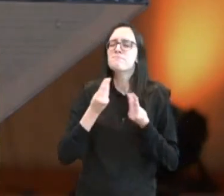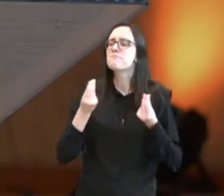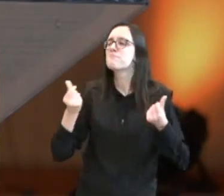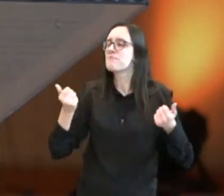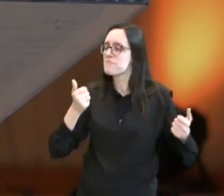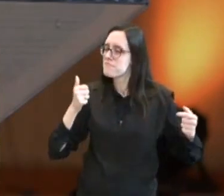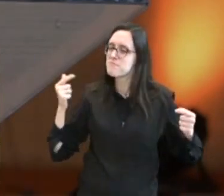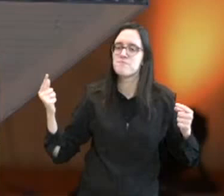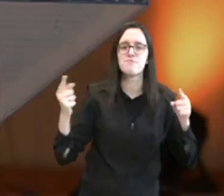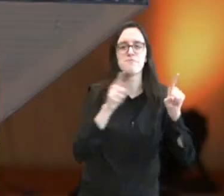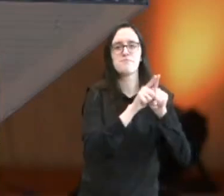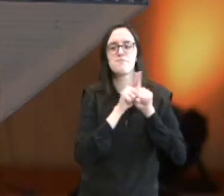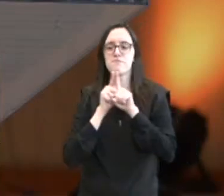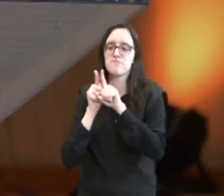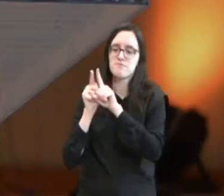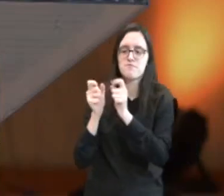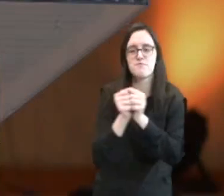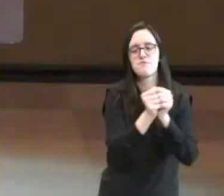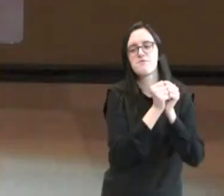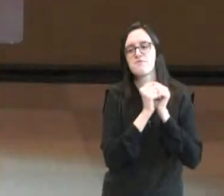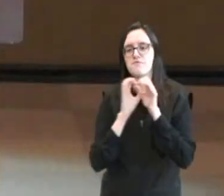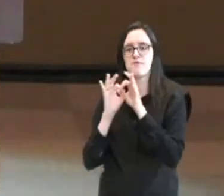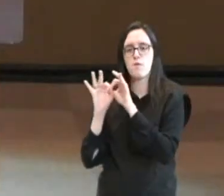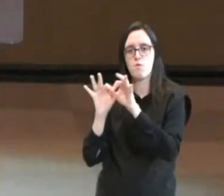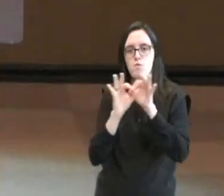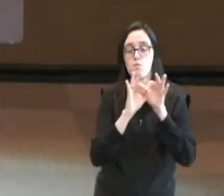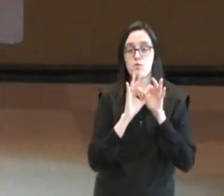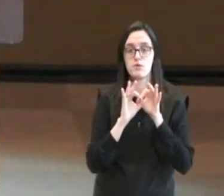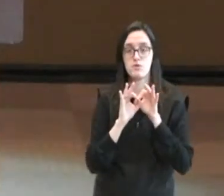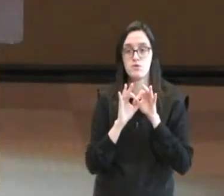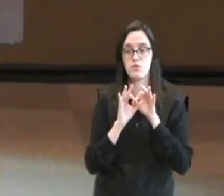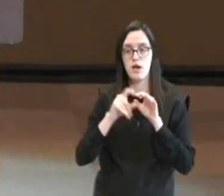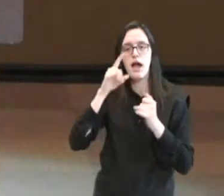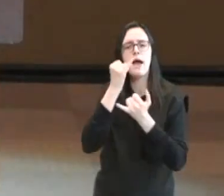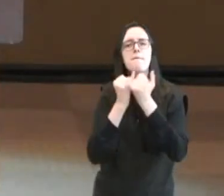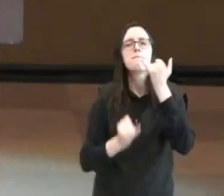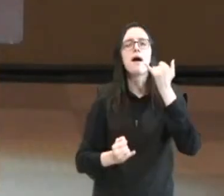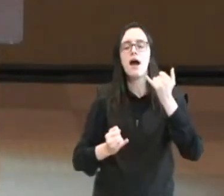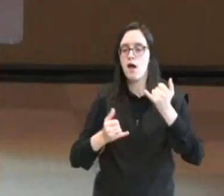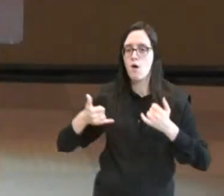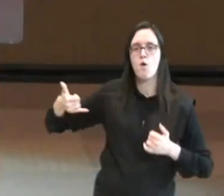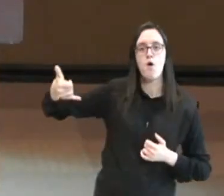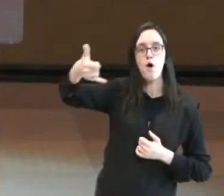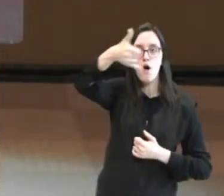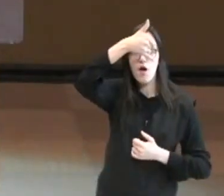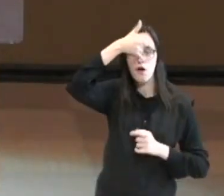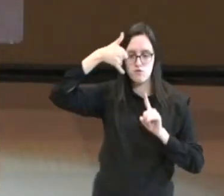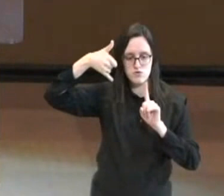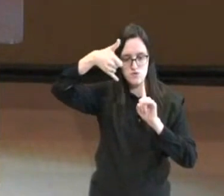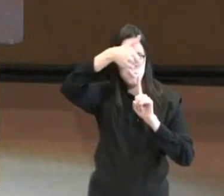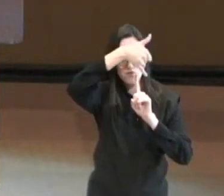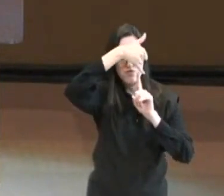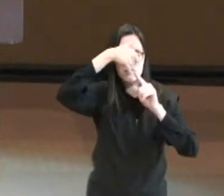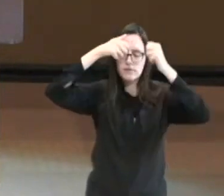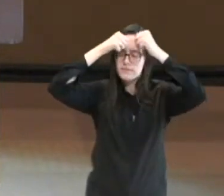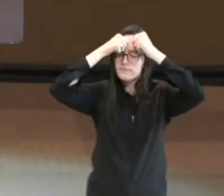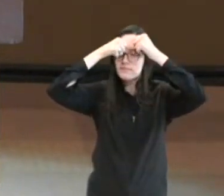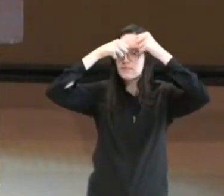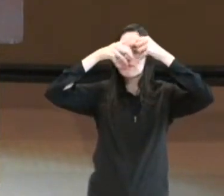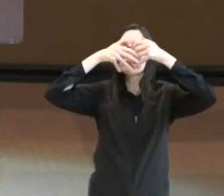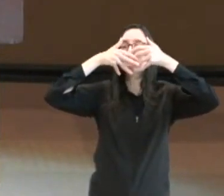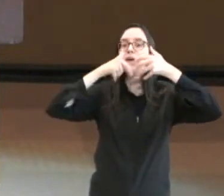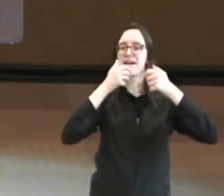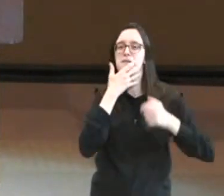vivam em união. É como óleo precioso sobre a cabeça, que desce sobre